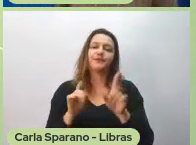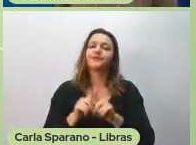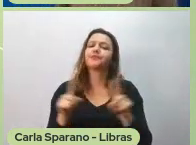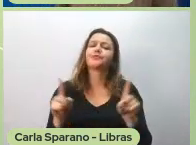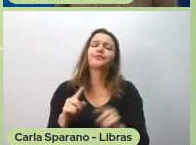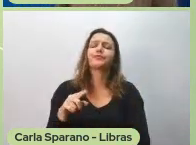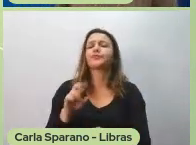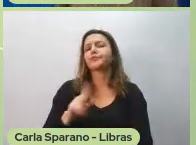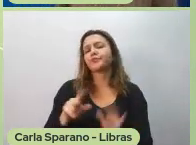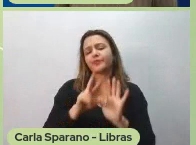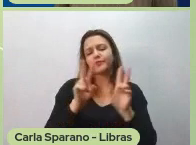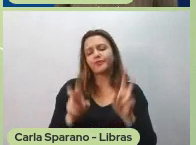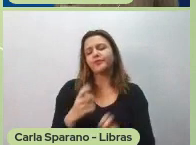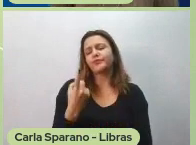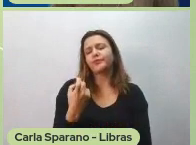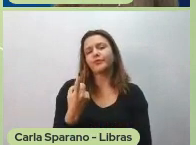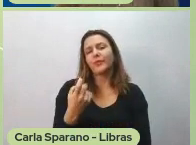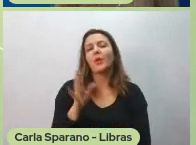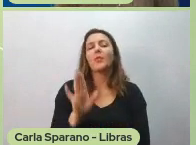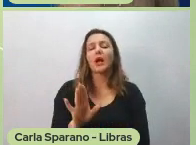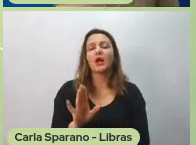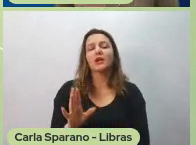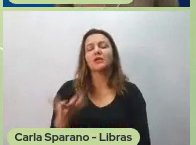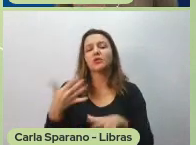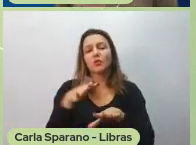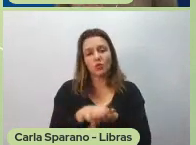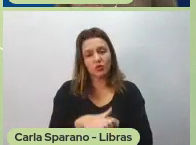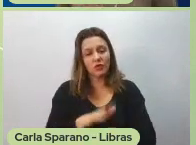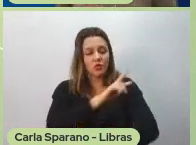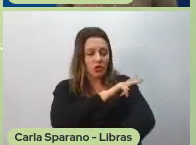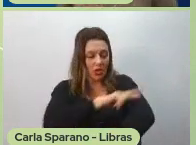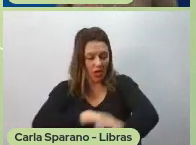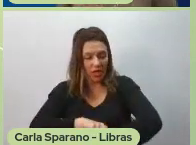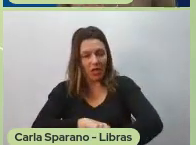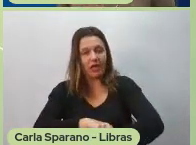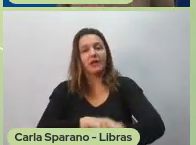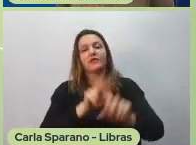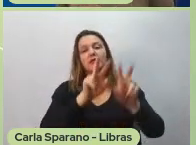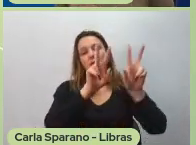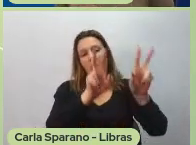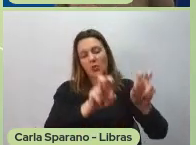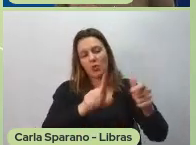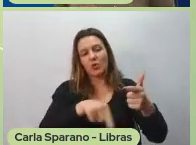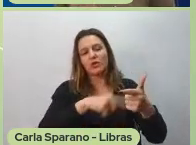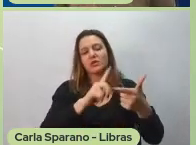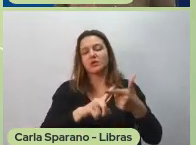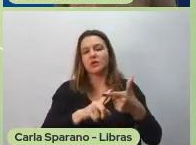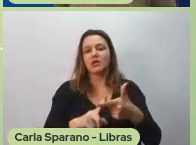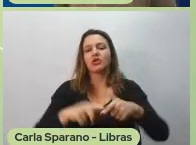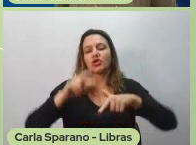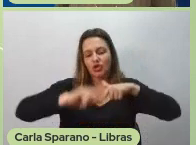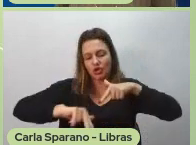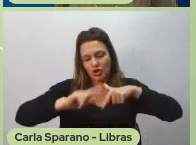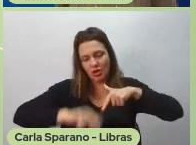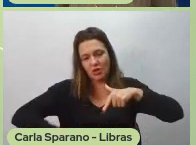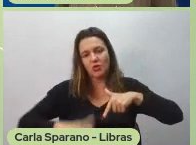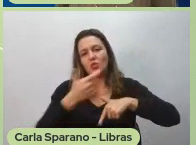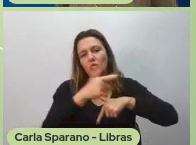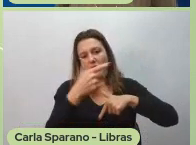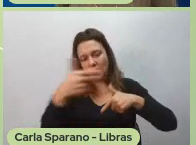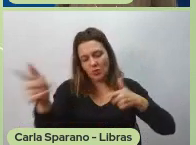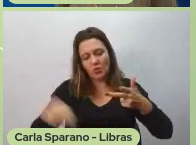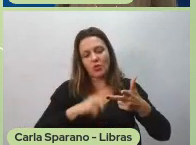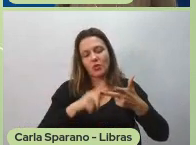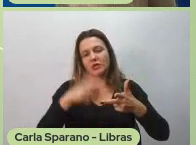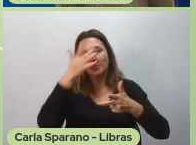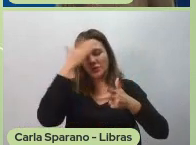uniforme. Quando você fala de inclusão de raça é uma coisa, quando você fala de inclusão de gênero é outra coisa, quando você fala de inclusão de pessoas com deficiência é outra